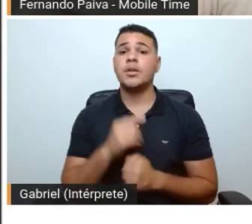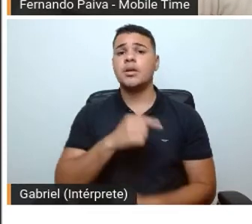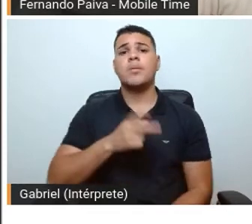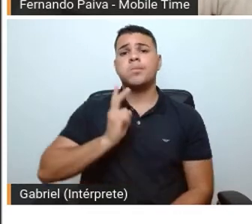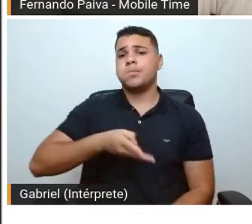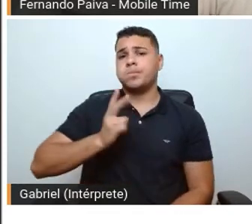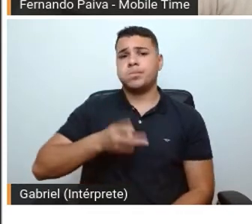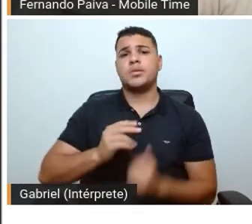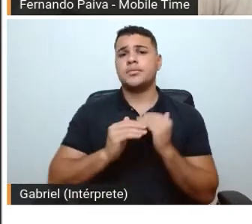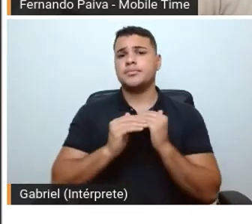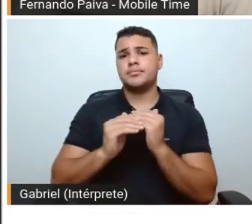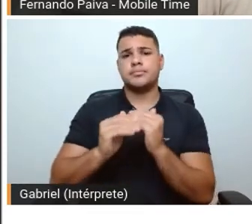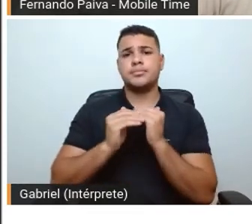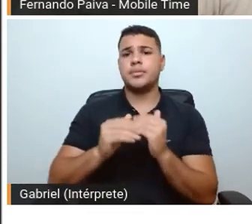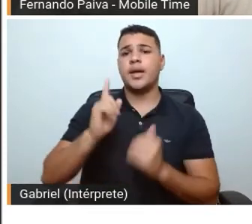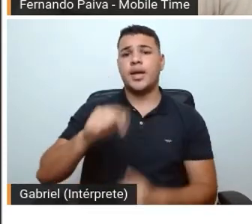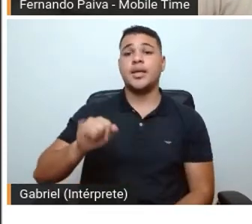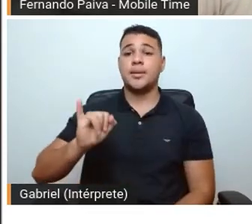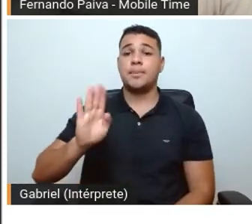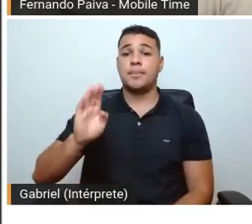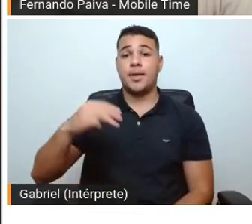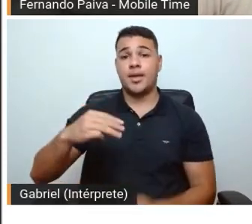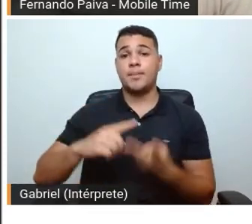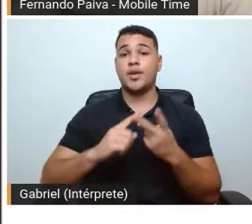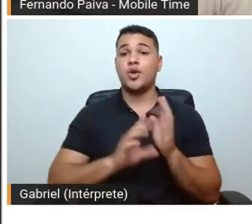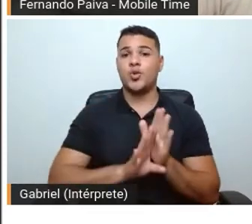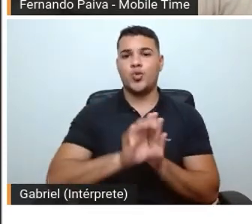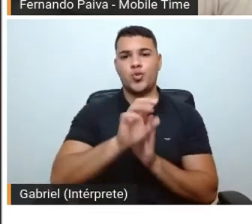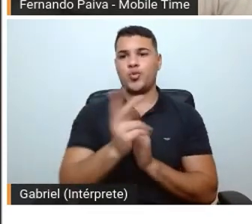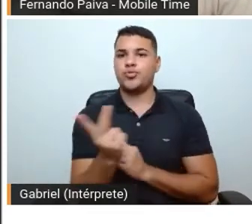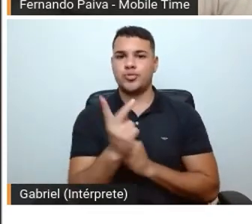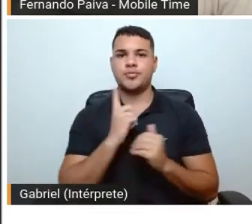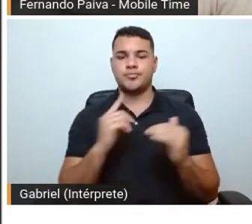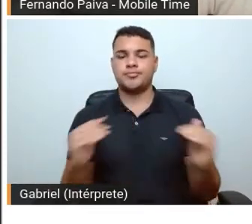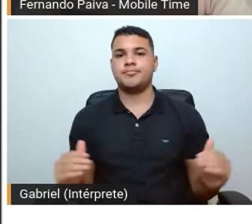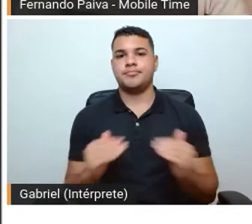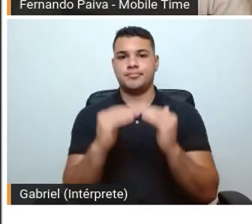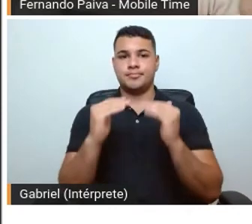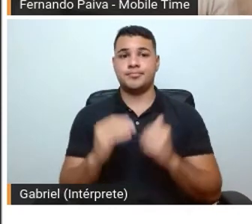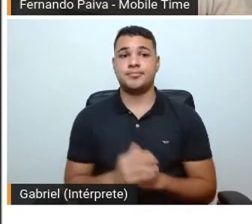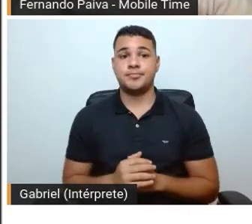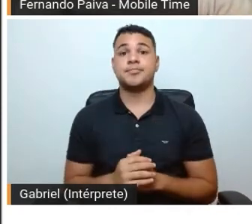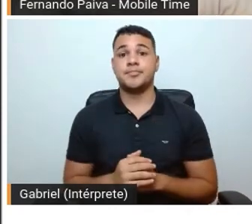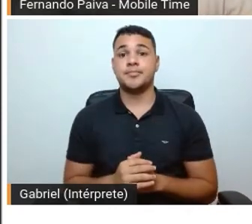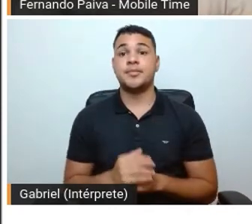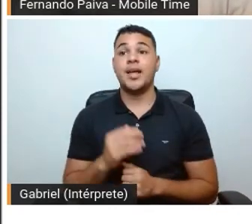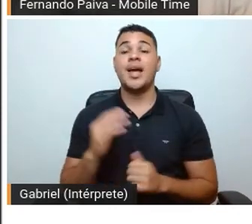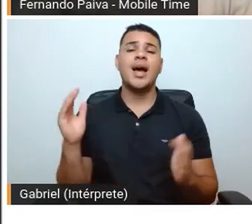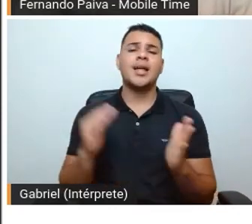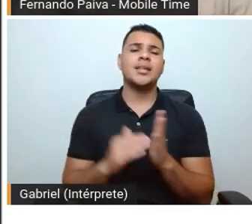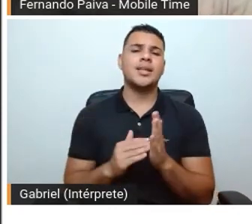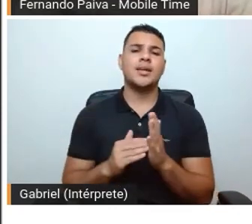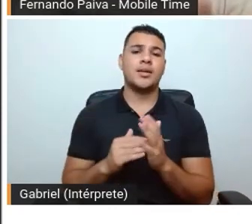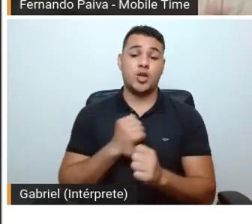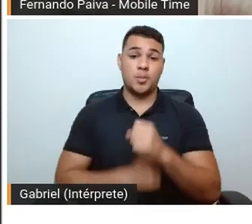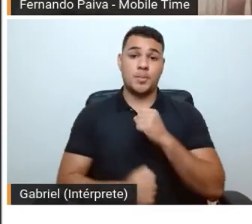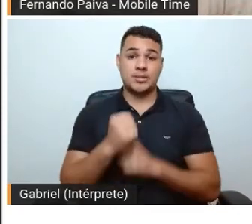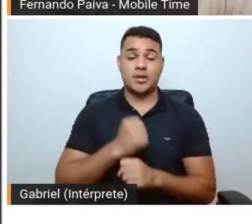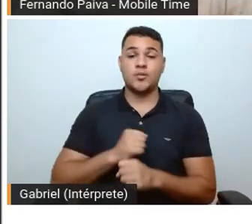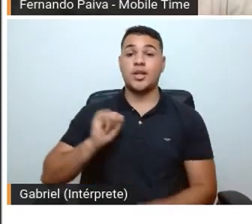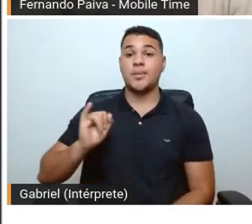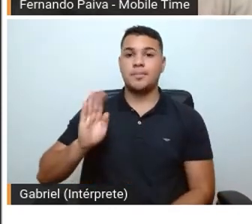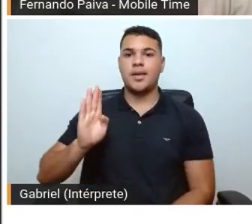para o olho entre BM Google nessa edição desse ano até o ano passado a IBM liderava tá